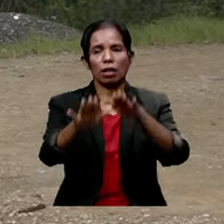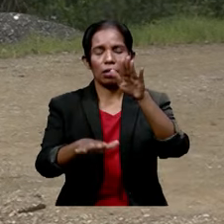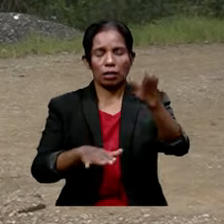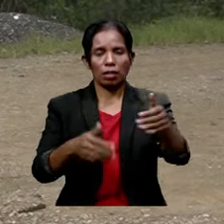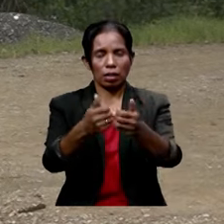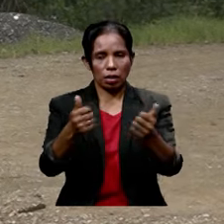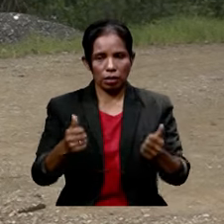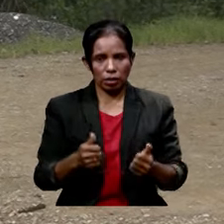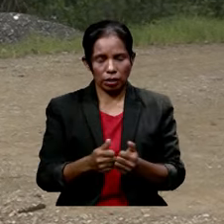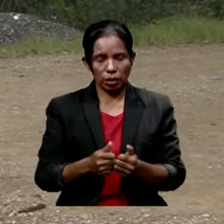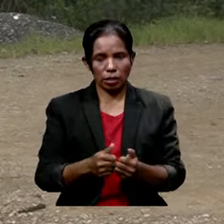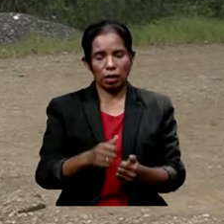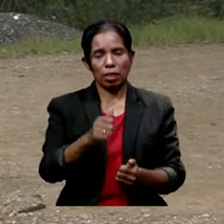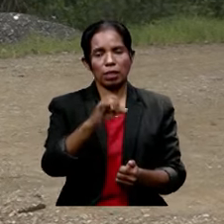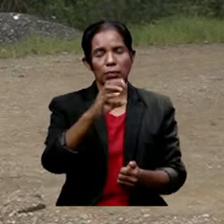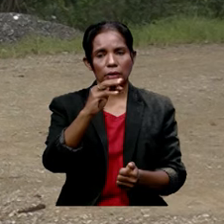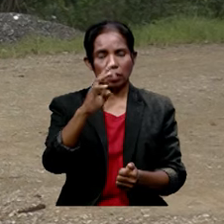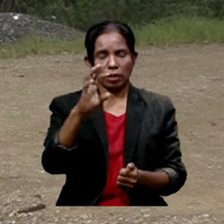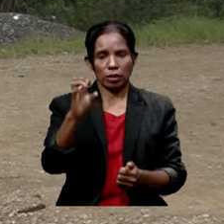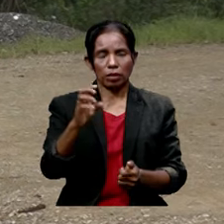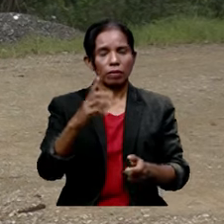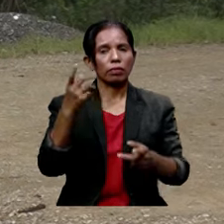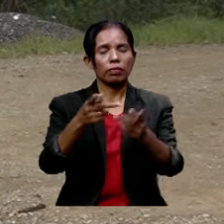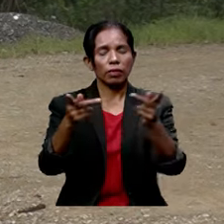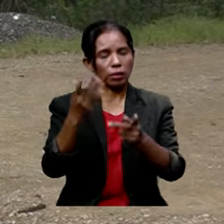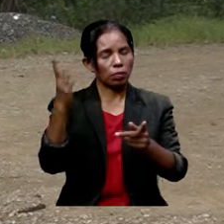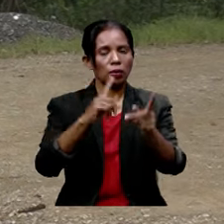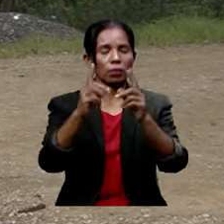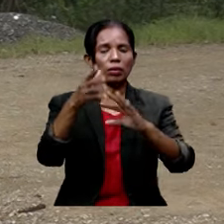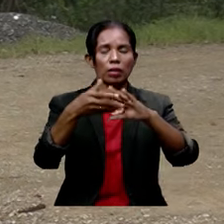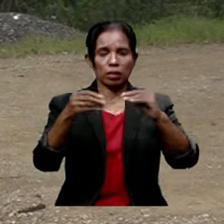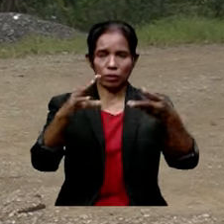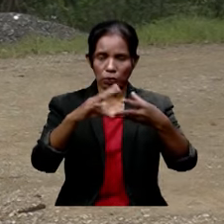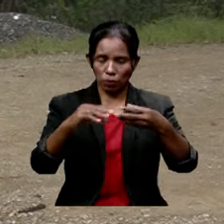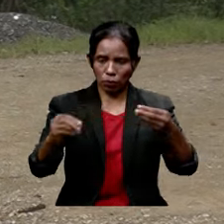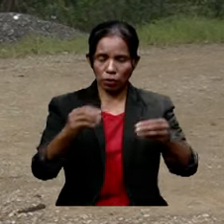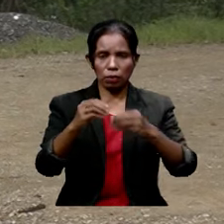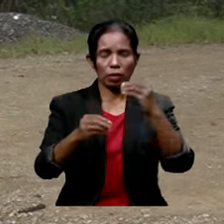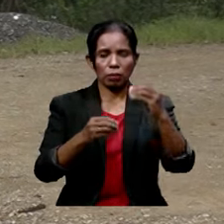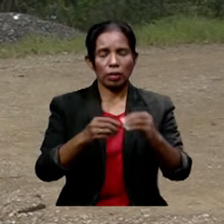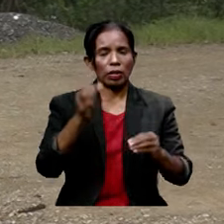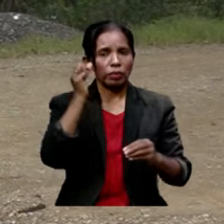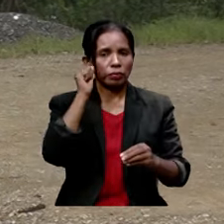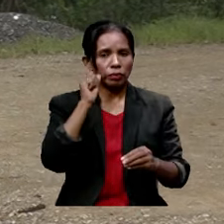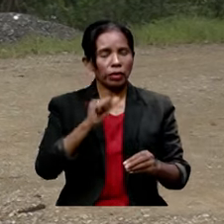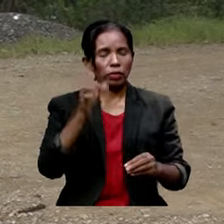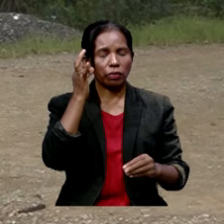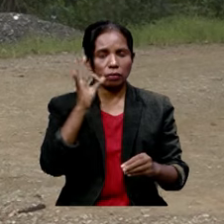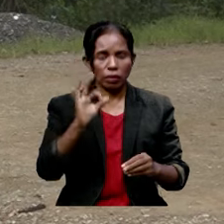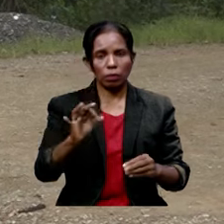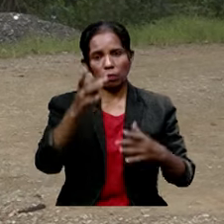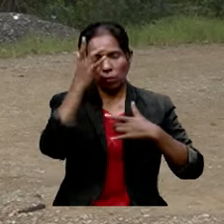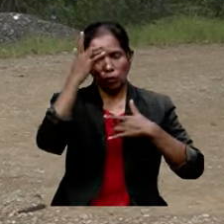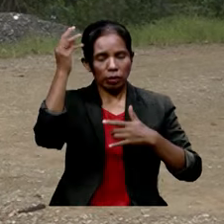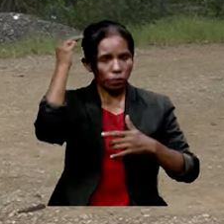Aimerahun. Ia fatin ba se conta historia tuan konaba e não falo que nem beijo condição deficiente mental